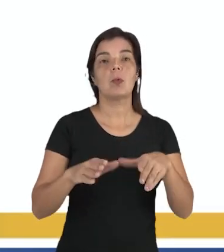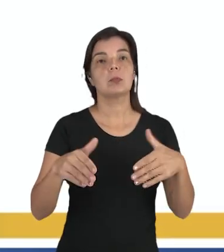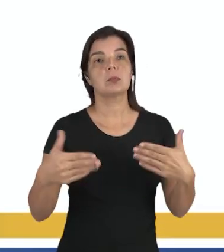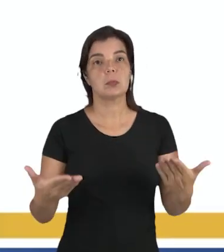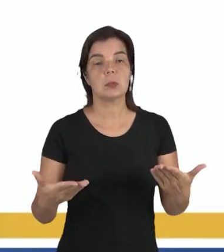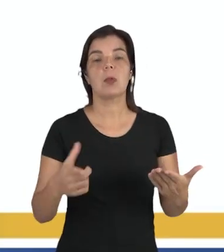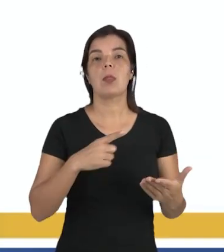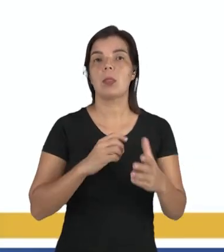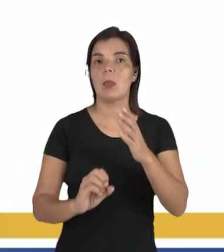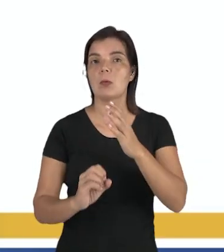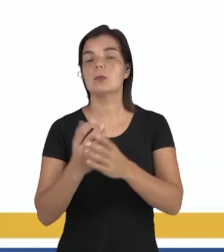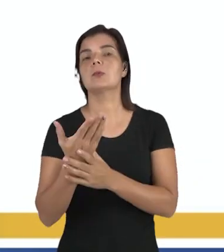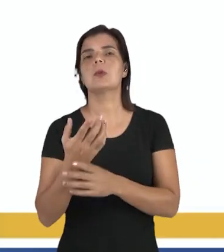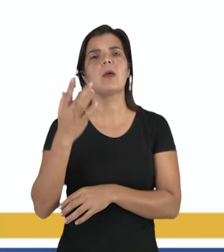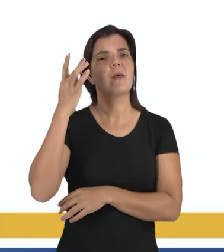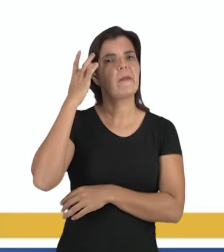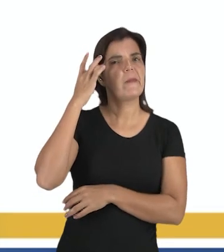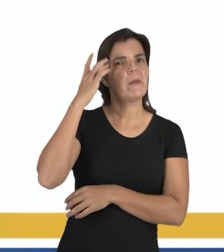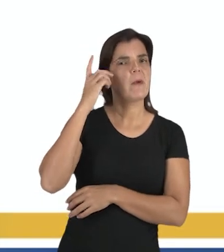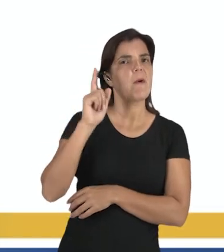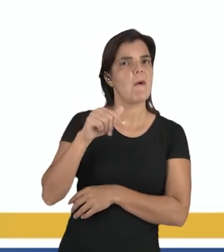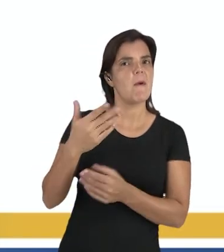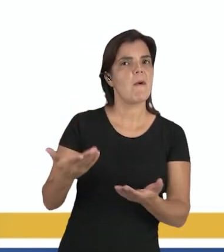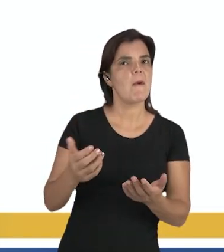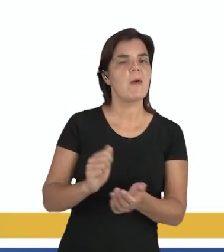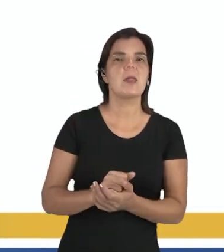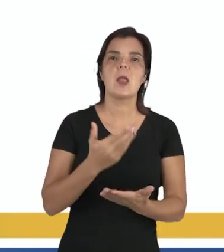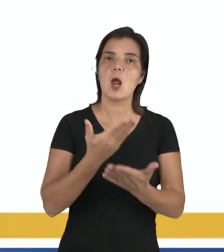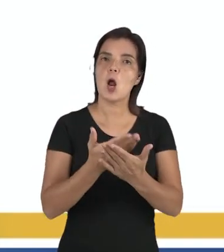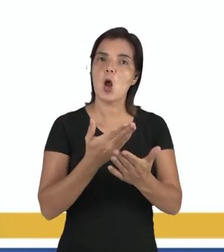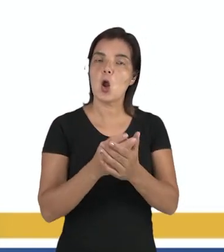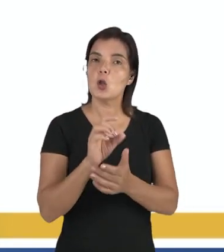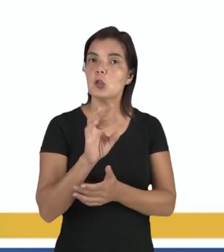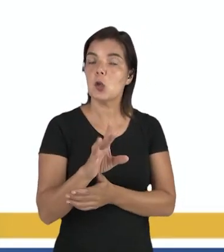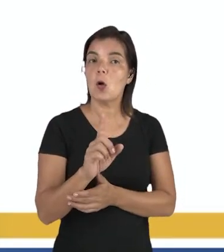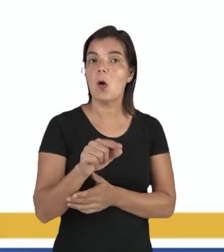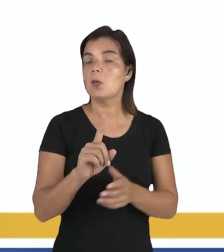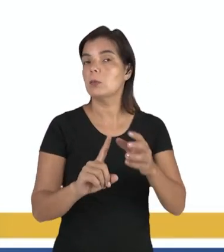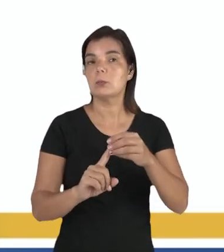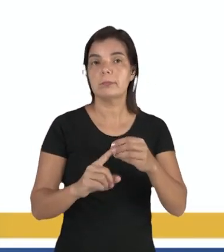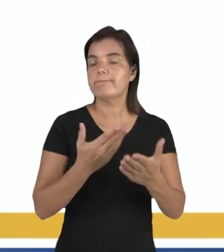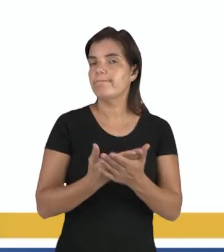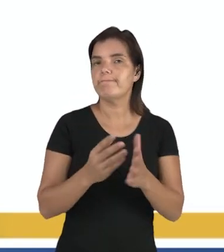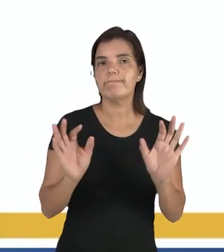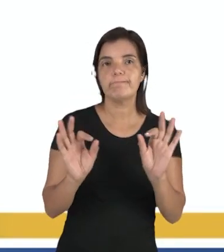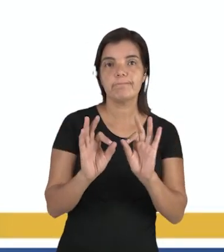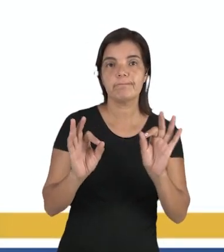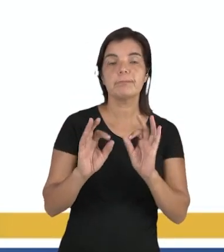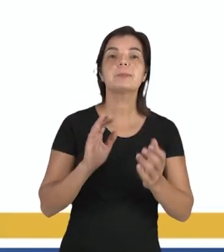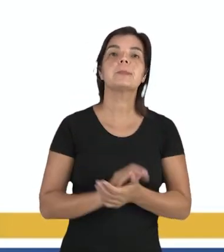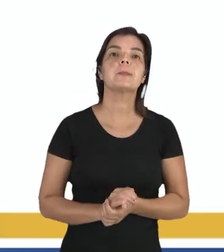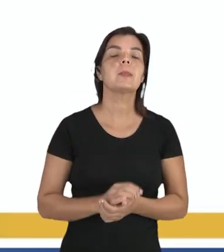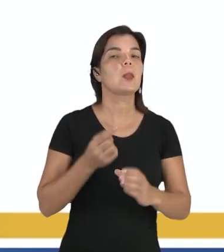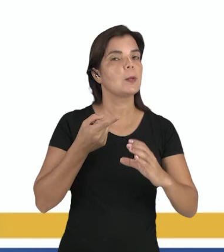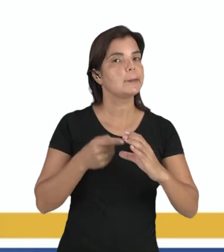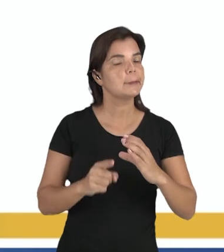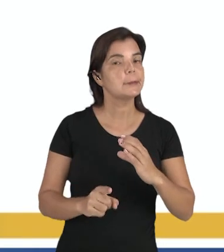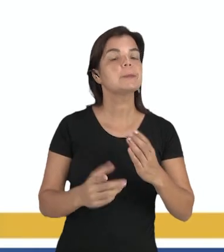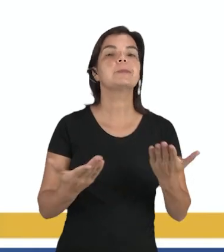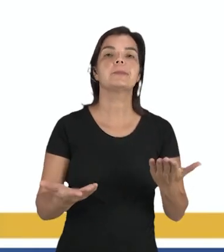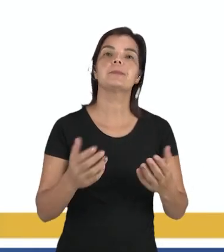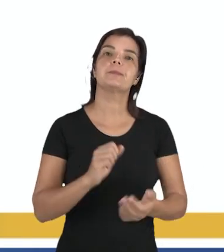quais ela foi criada. Será que é isso mesmo? A gente vai ter uma aula só sobre isso, não é o objetivo da nossa aula se